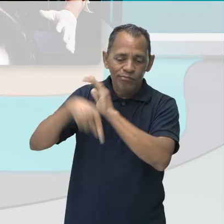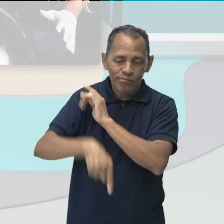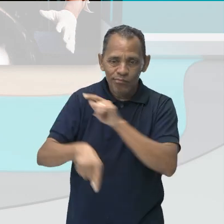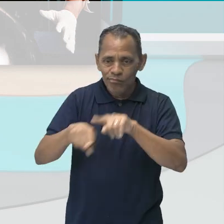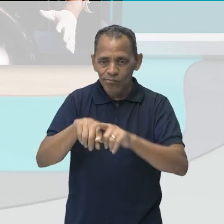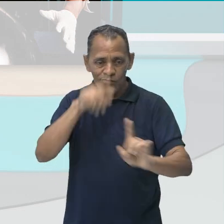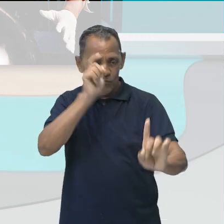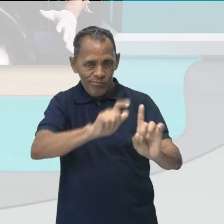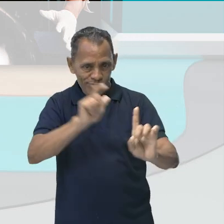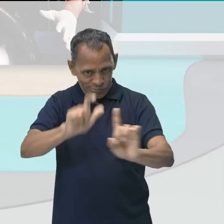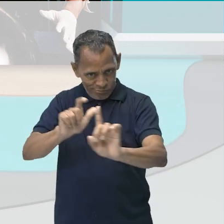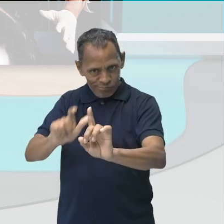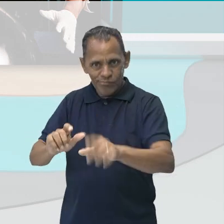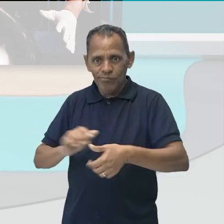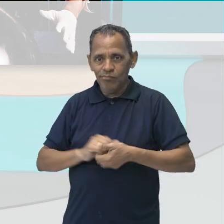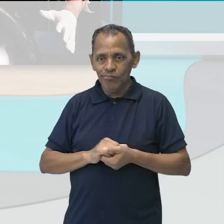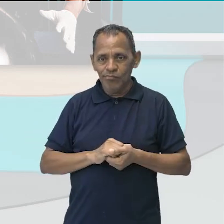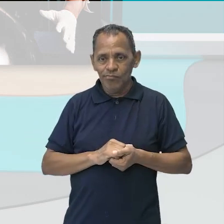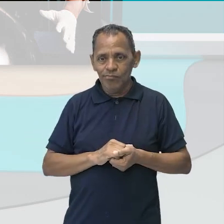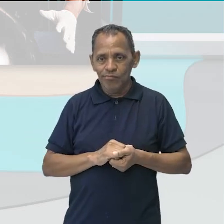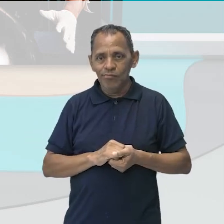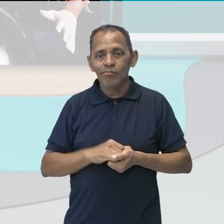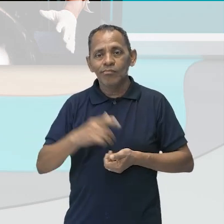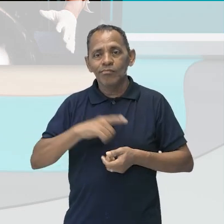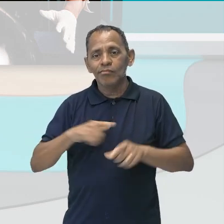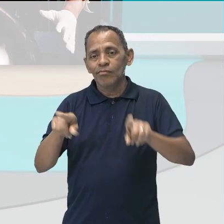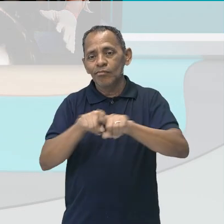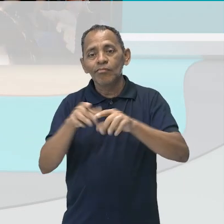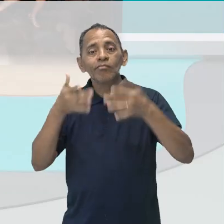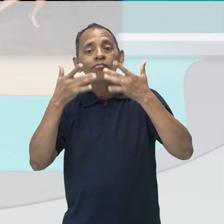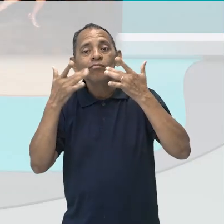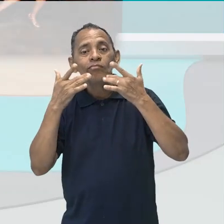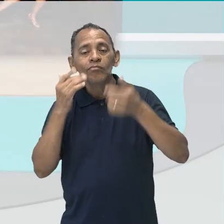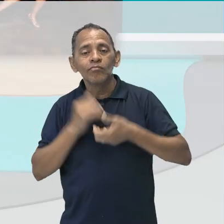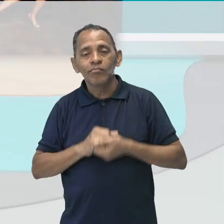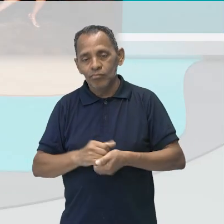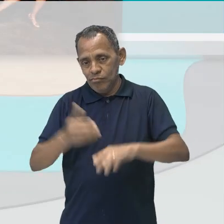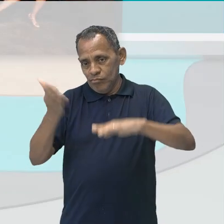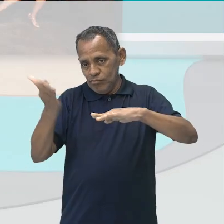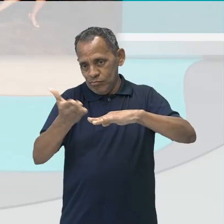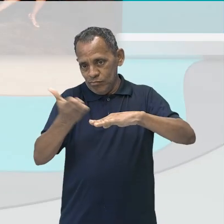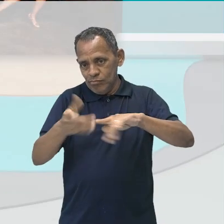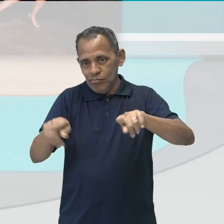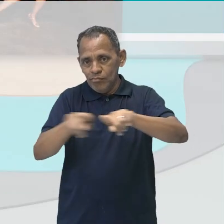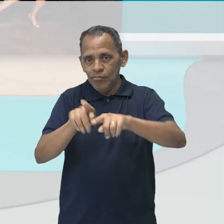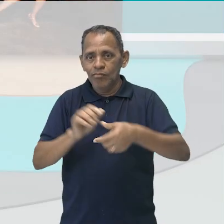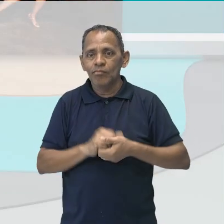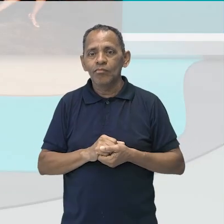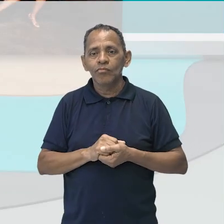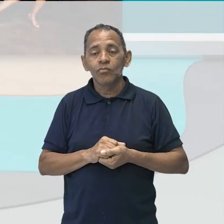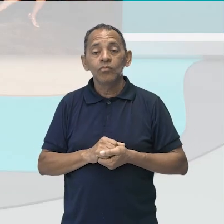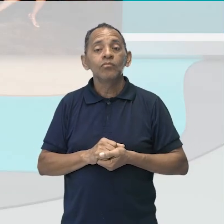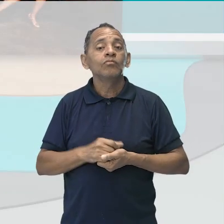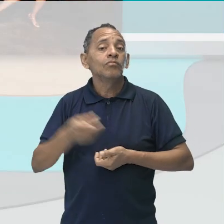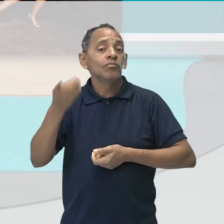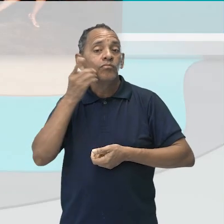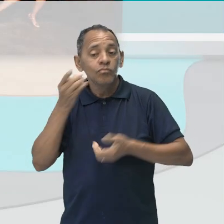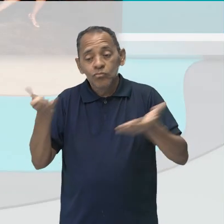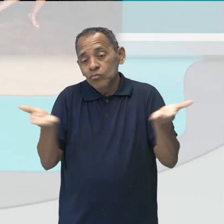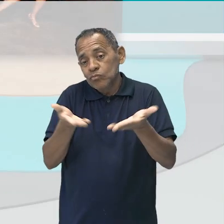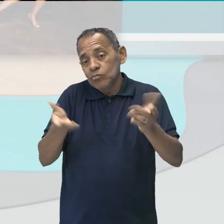dos personagens. E também nós temos o teatro contemporâneo, ou seja, o teatro dos dias